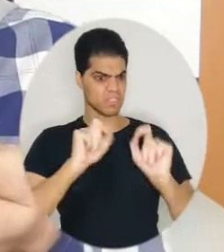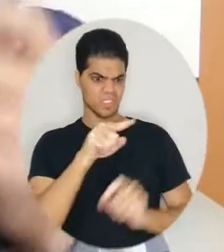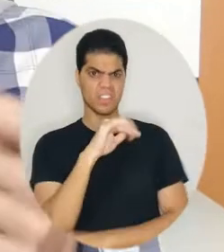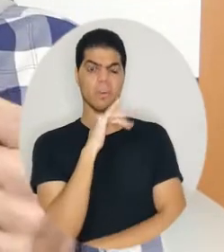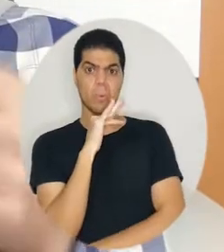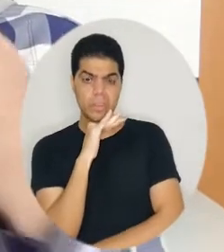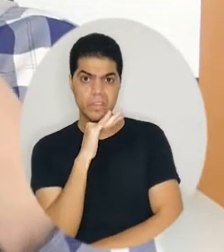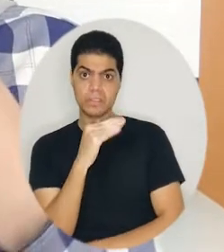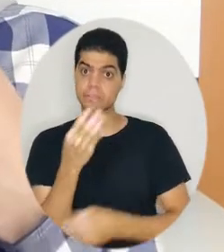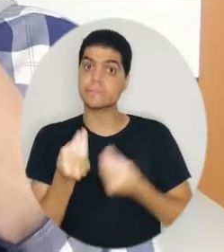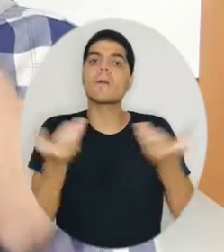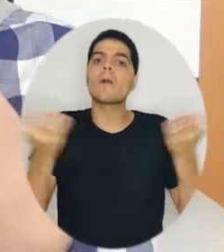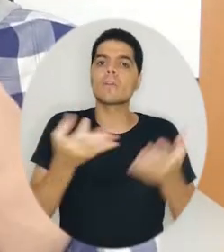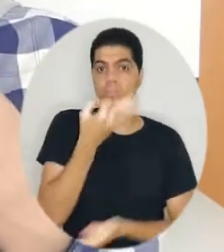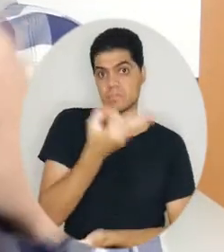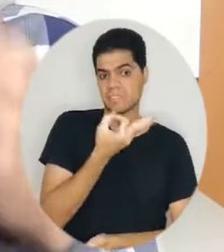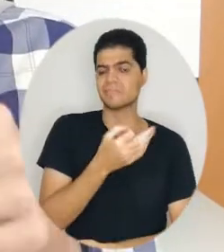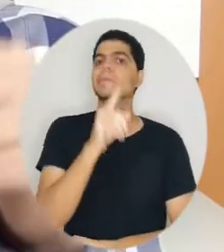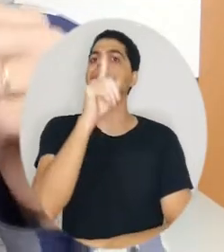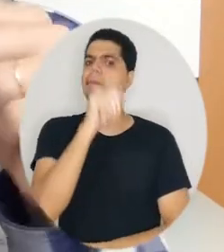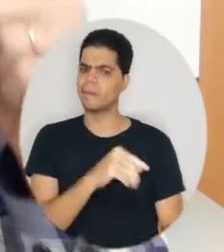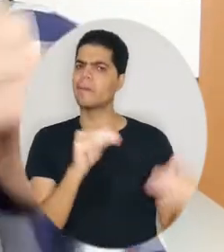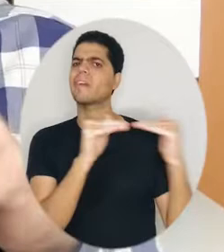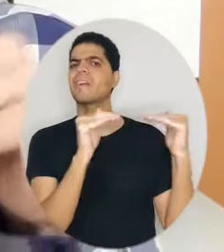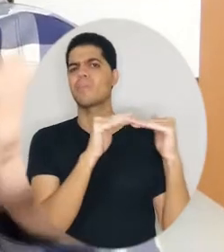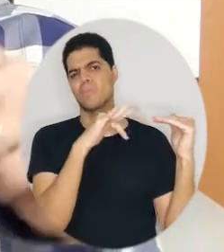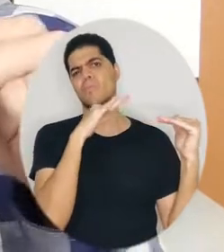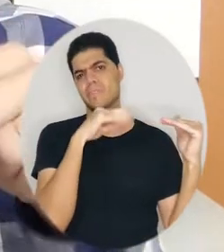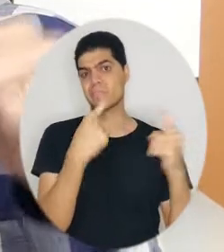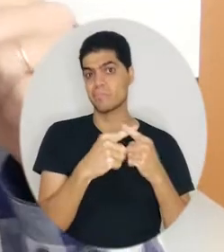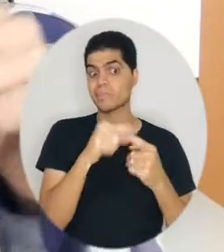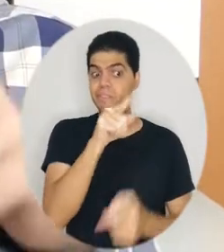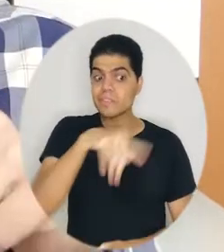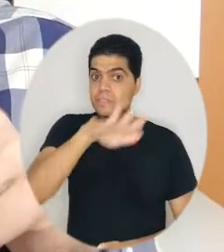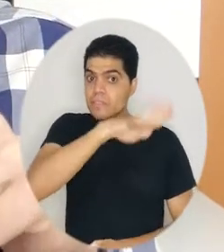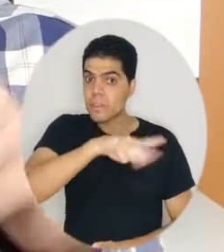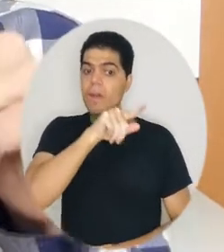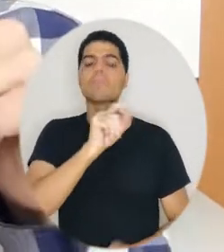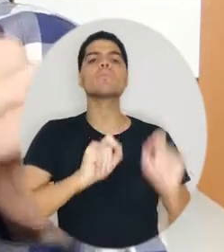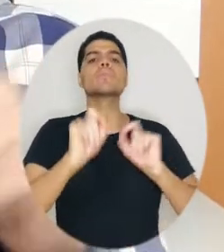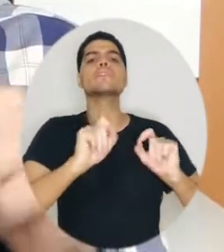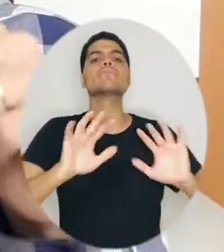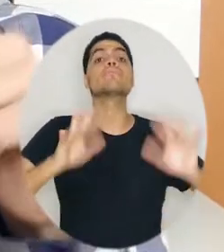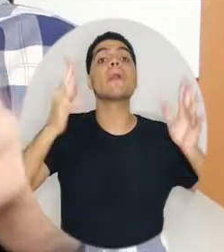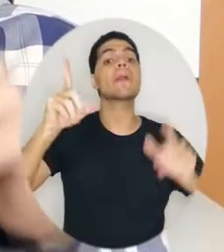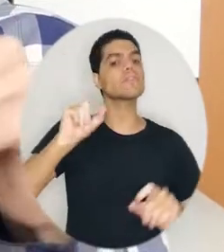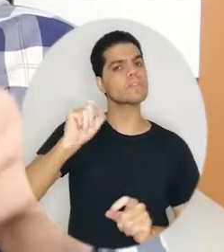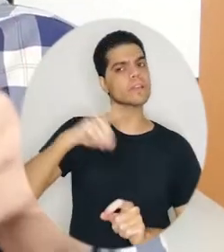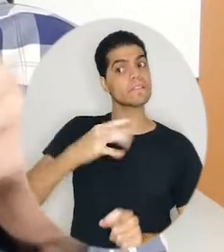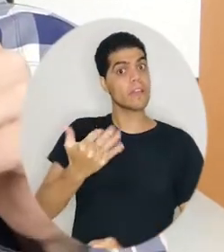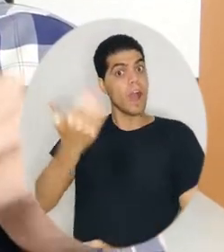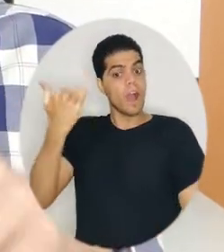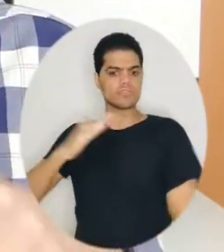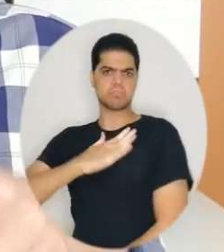algo ruim e é que eu gostaria de argumento aqui sim porque ela faz Justamente a mesma coisa que o regime